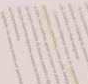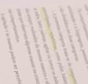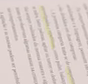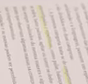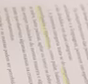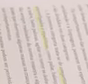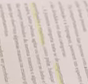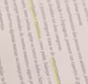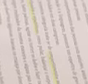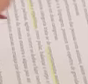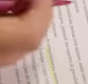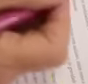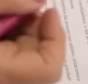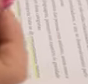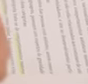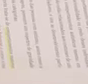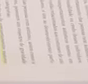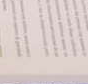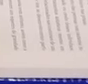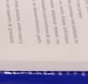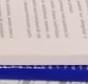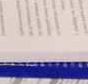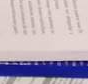Silvia Sobrinha Fras em um livro aberto.